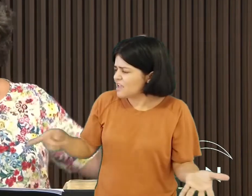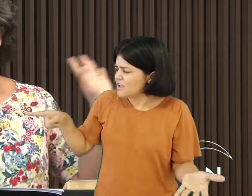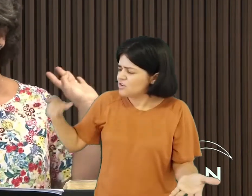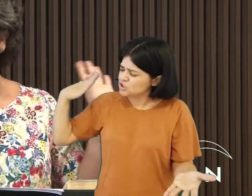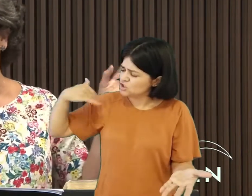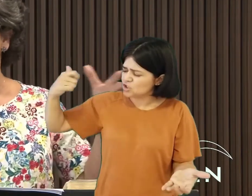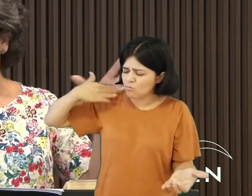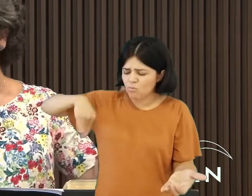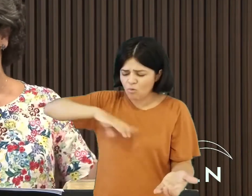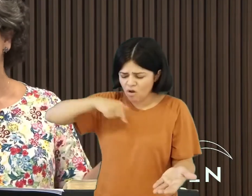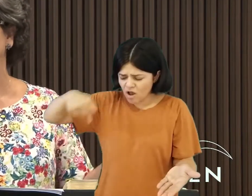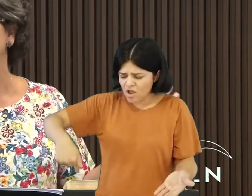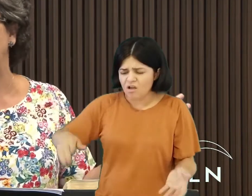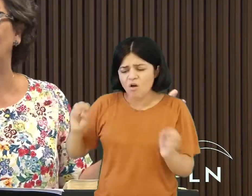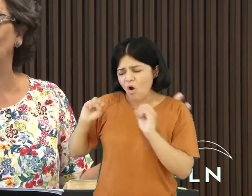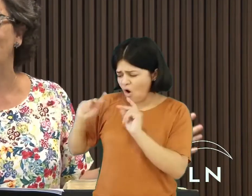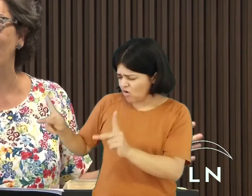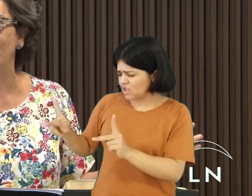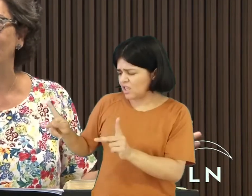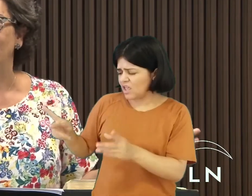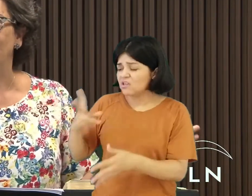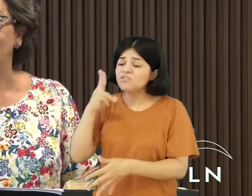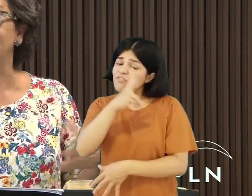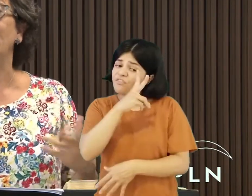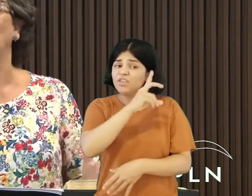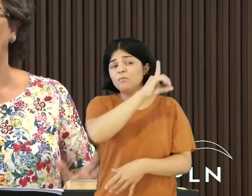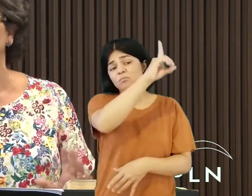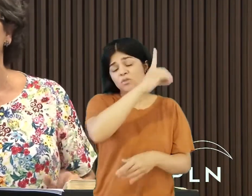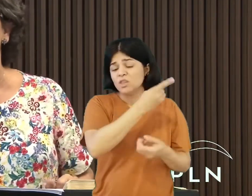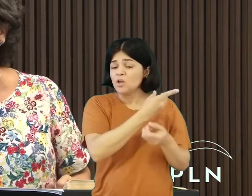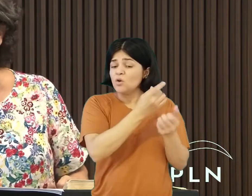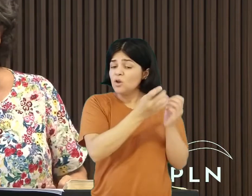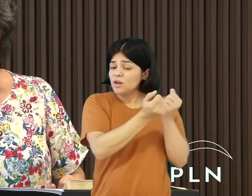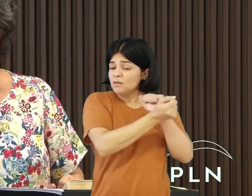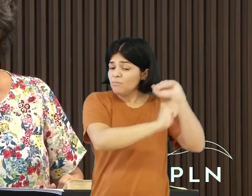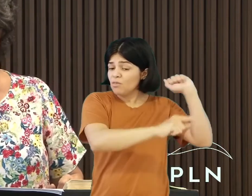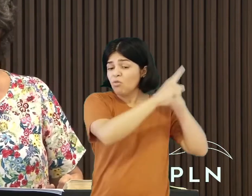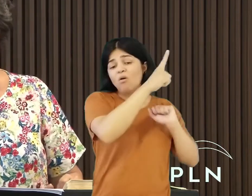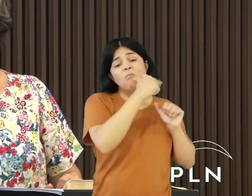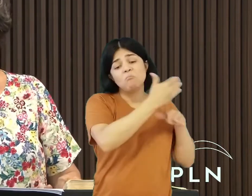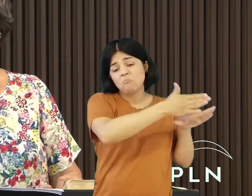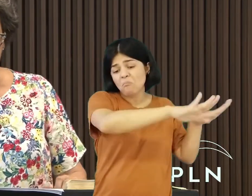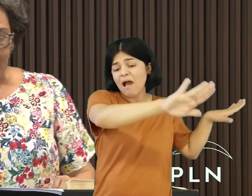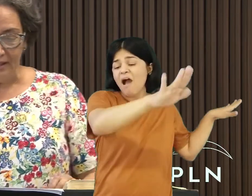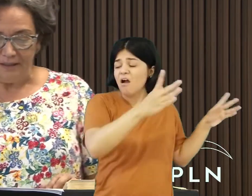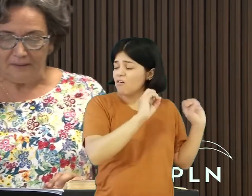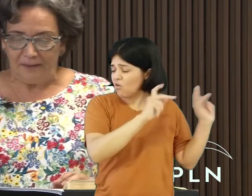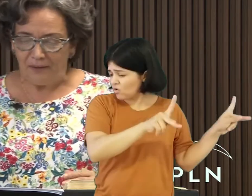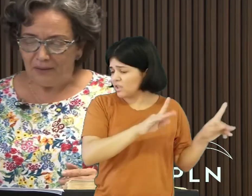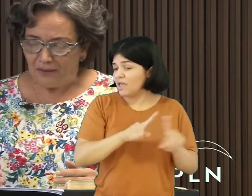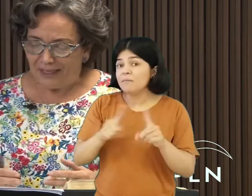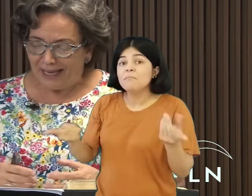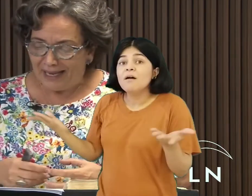gente viu que Deus fez aquilo que ele fez lá no mar. Mas e agora? Nós vamos beber o quê?